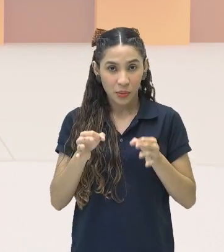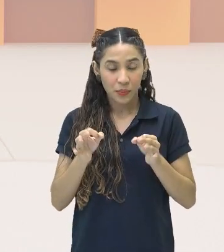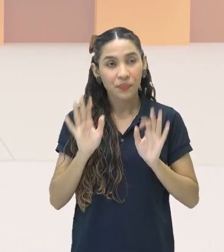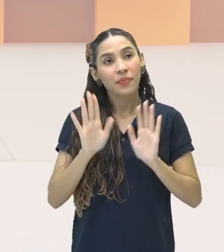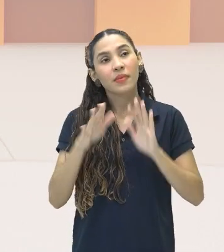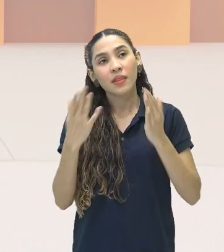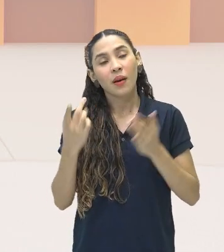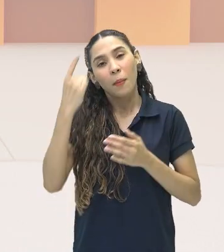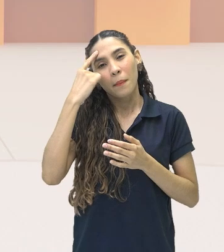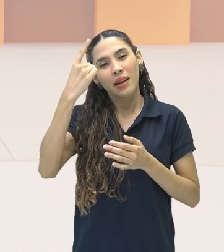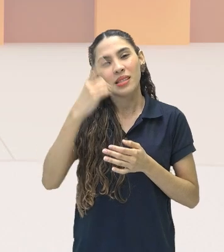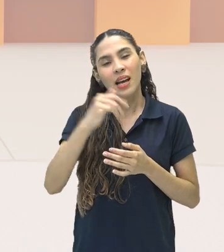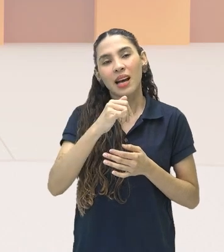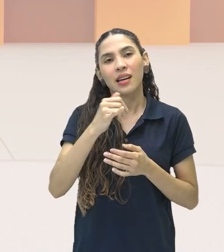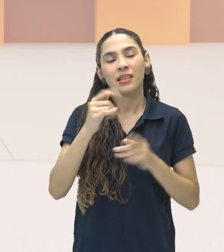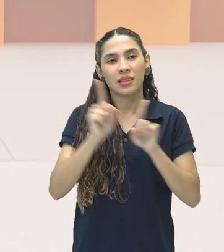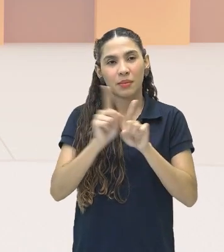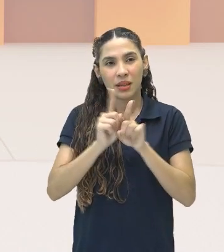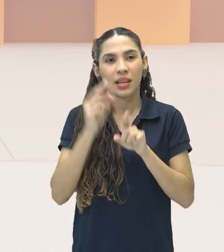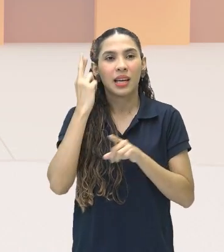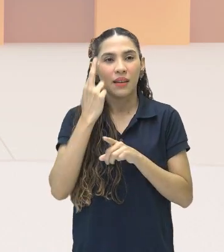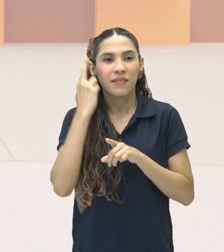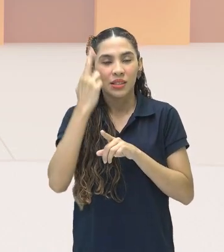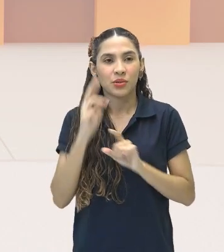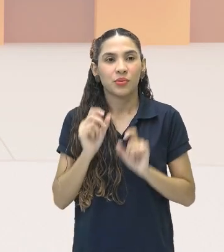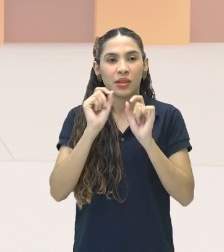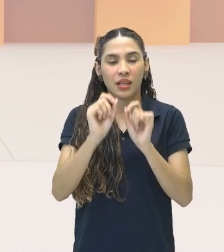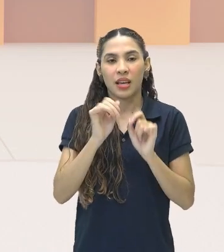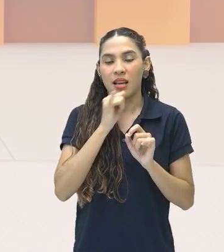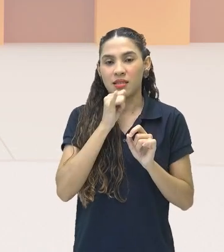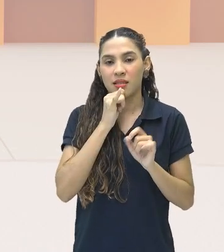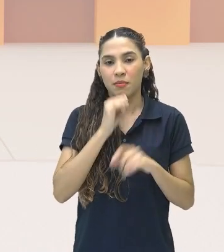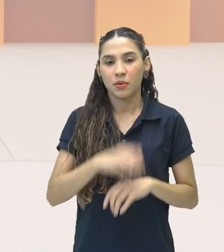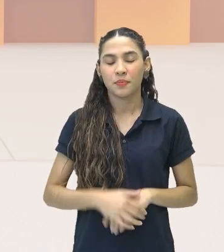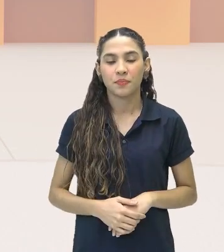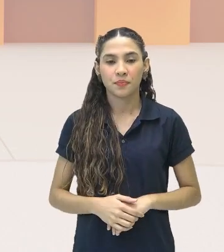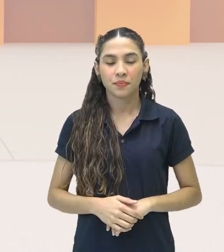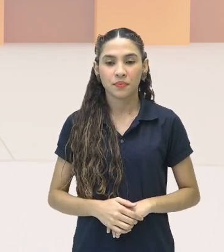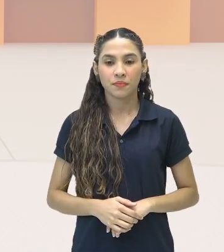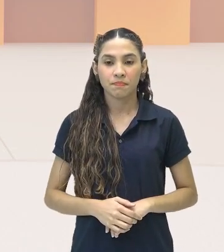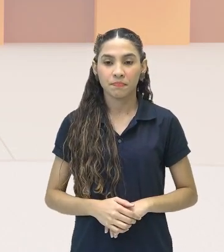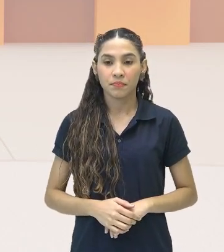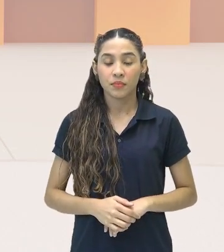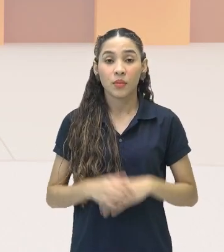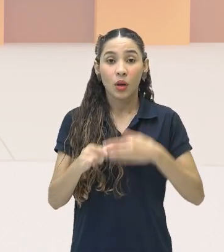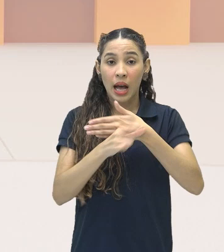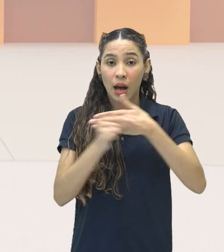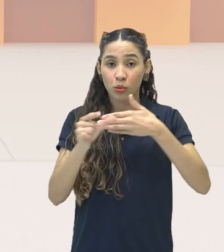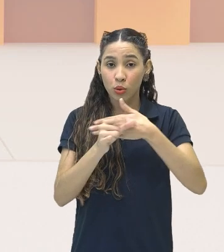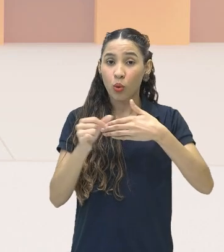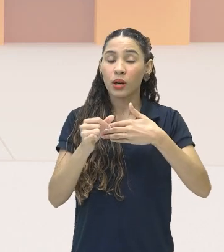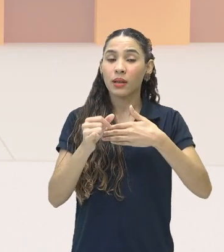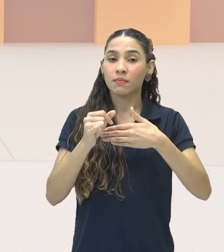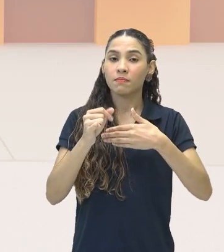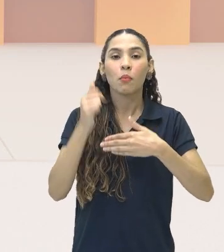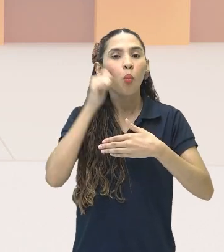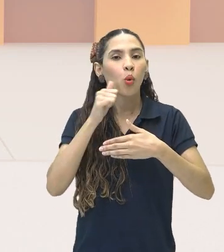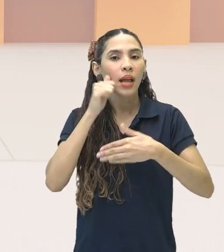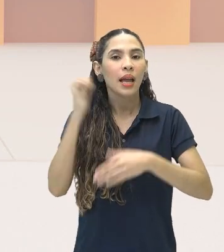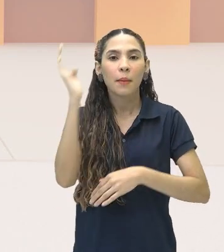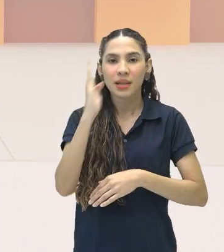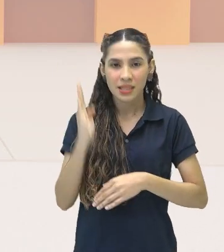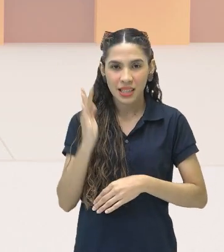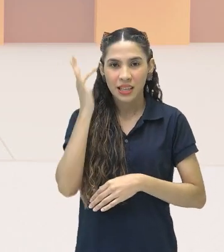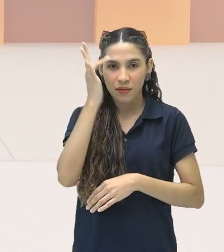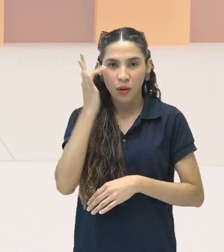vamos pensar, nós vamos tentar refletir a partir aqui, né, de uma autora brasileira, de uma filósofa